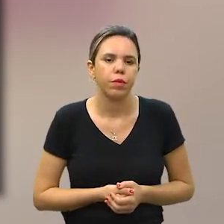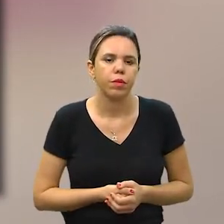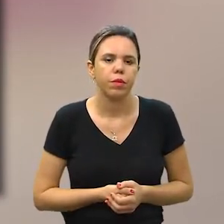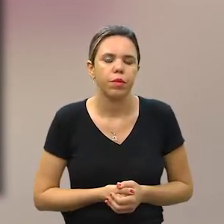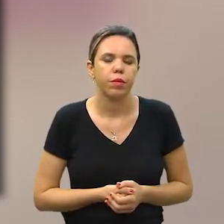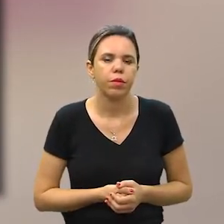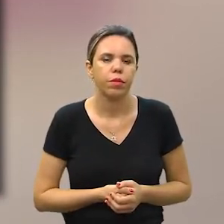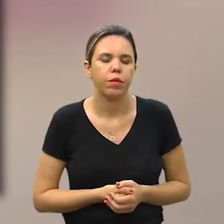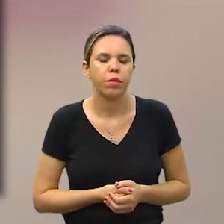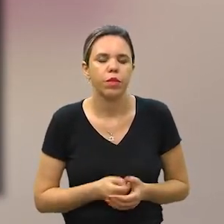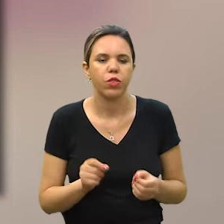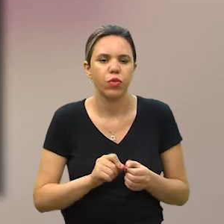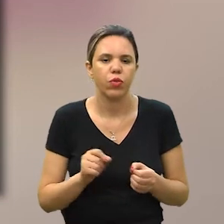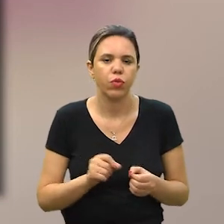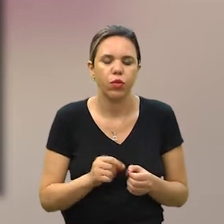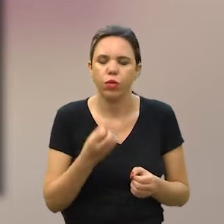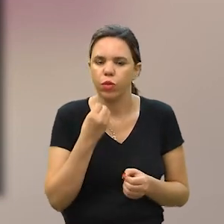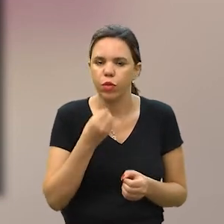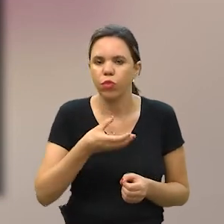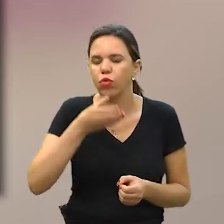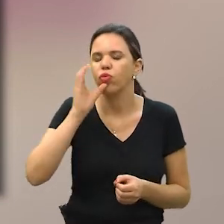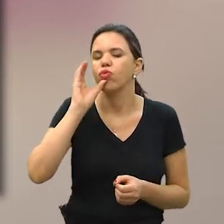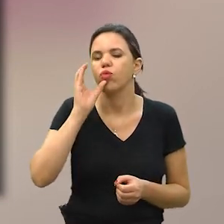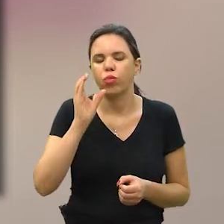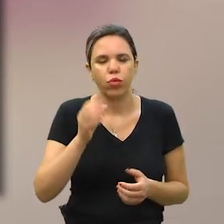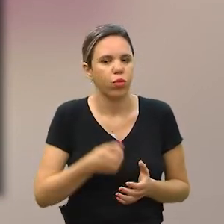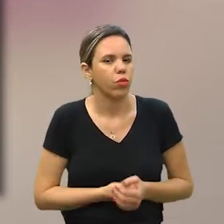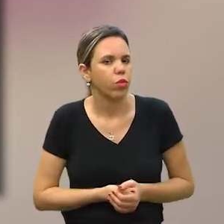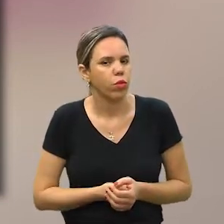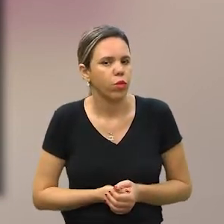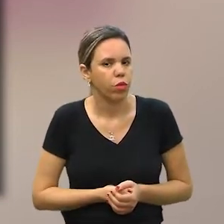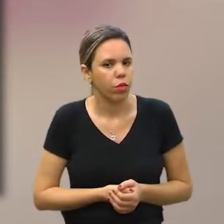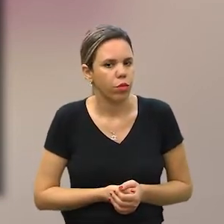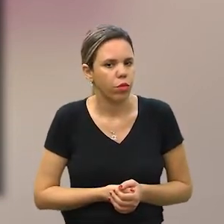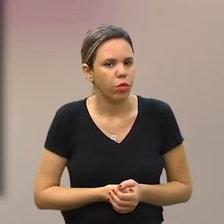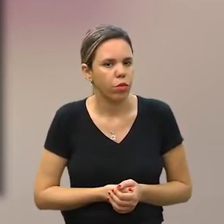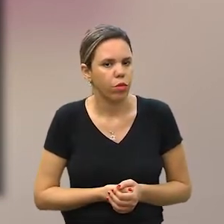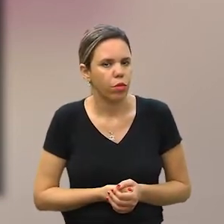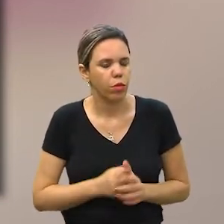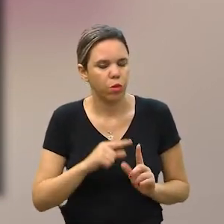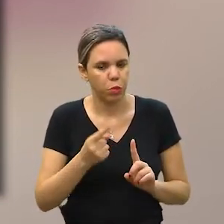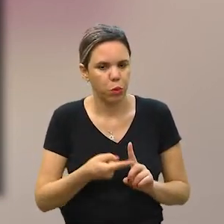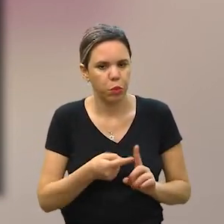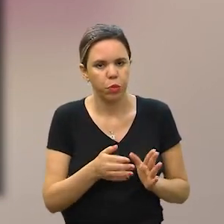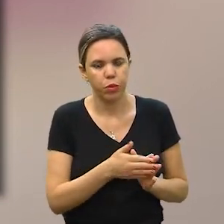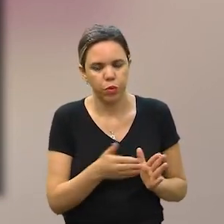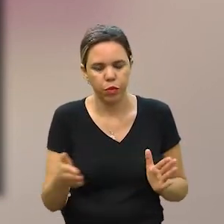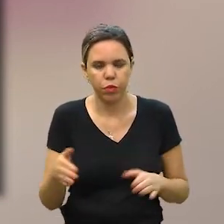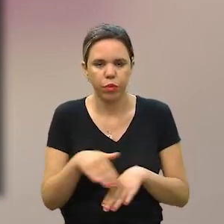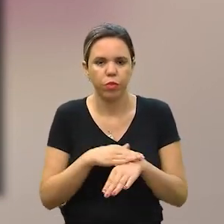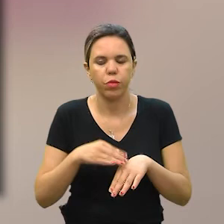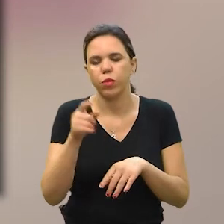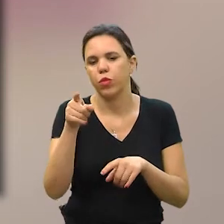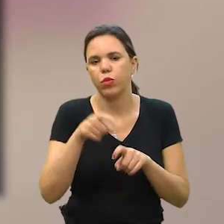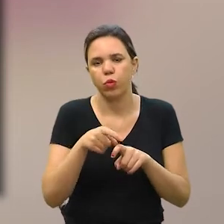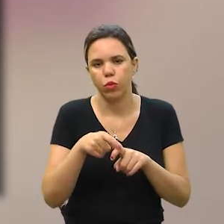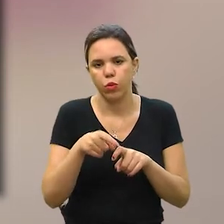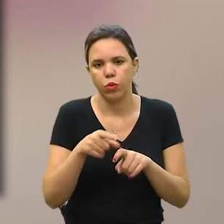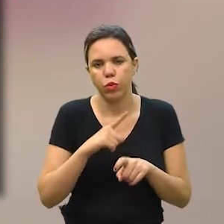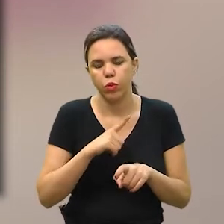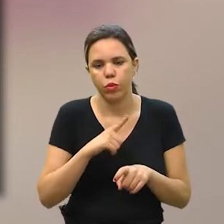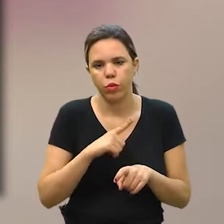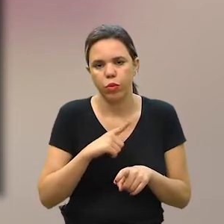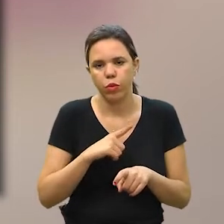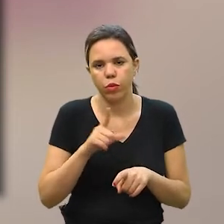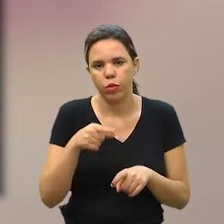é? Fazer uma boa hidratação e, a partir da metade da gravidez, converse com seu médico para